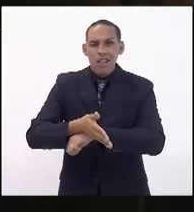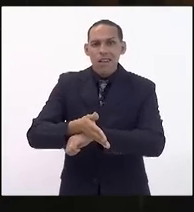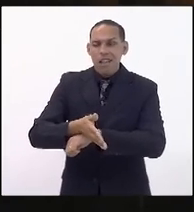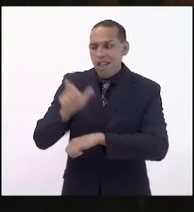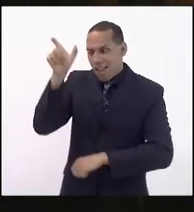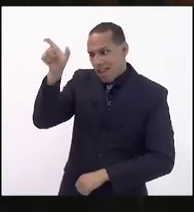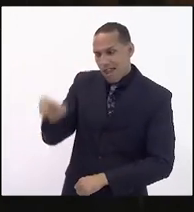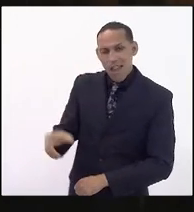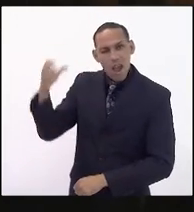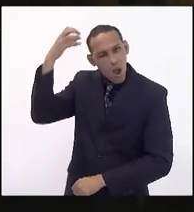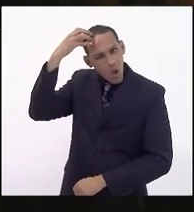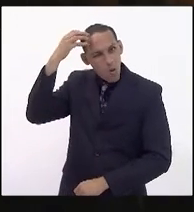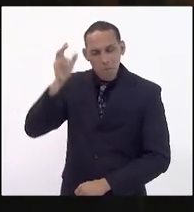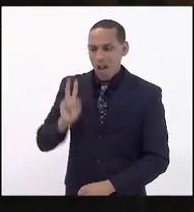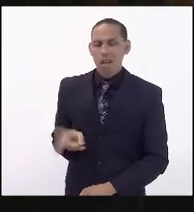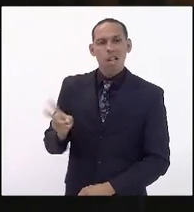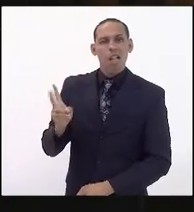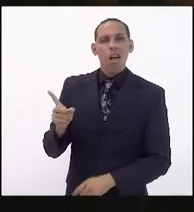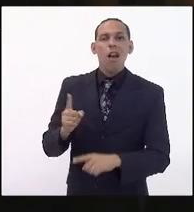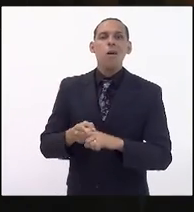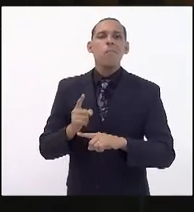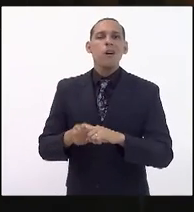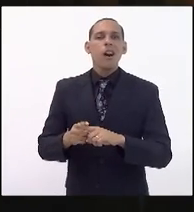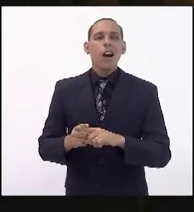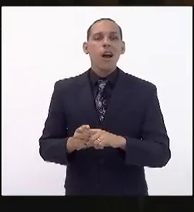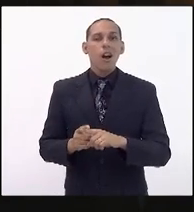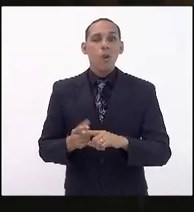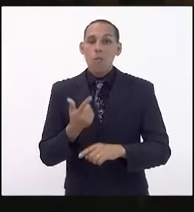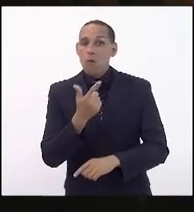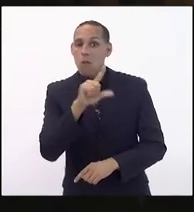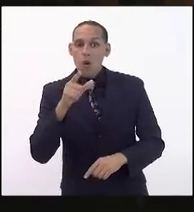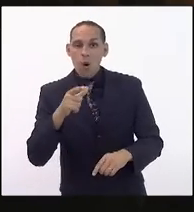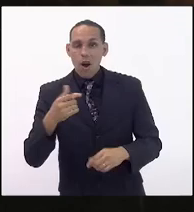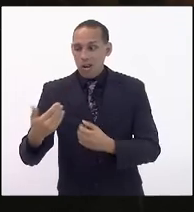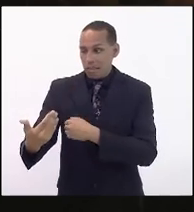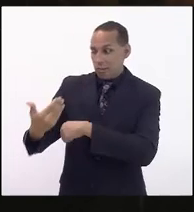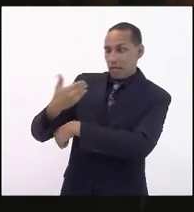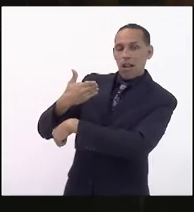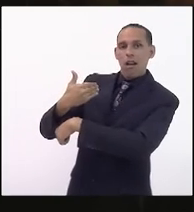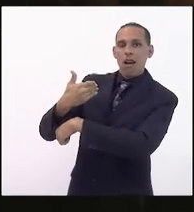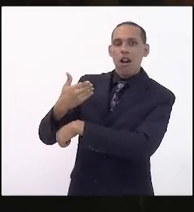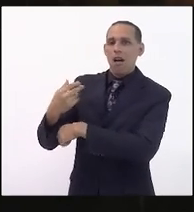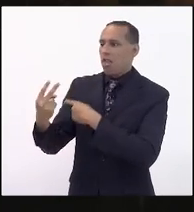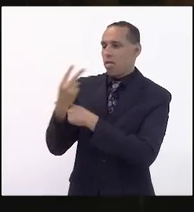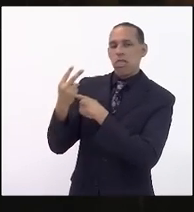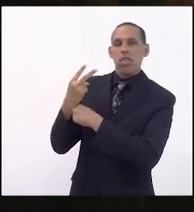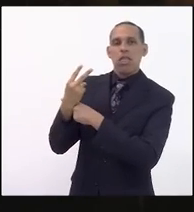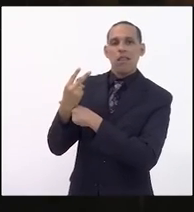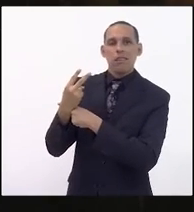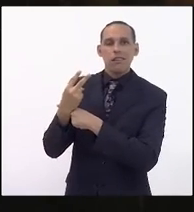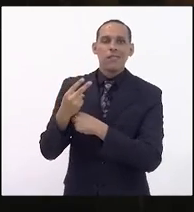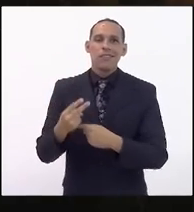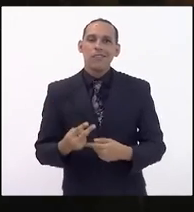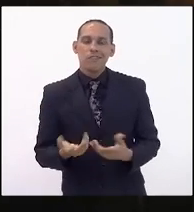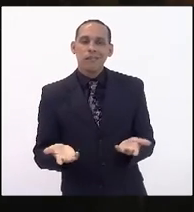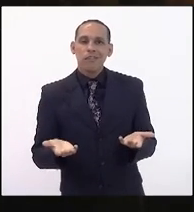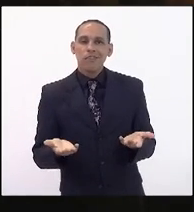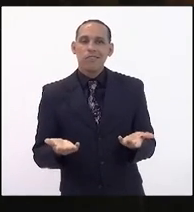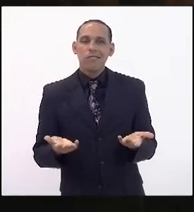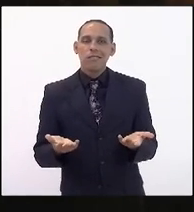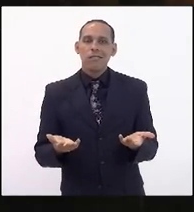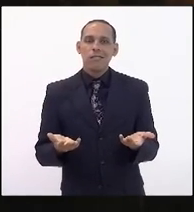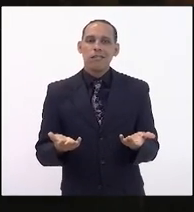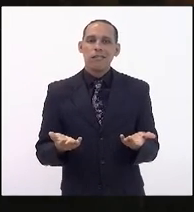sempre o culpado porque quem é invadido vai se defender Vovô viu a uva e não